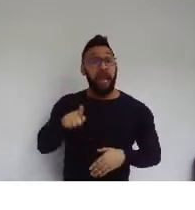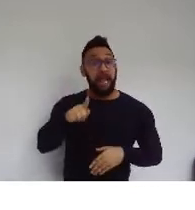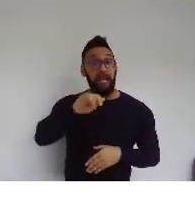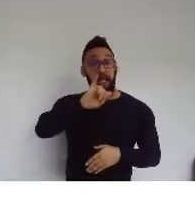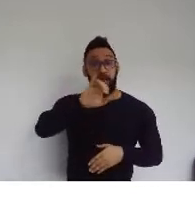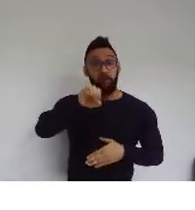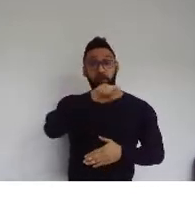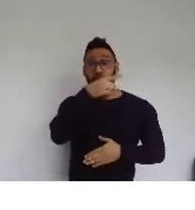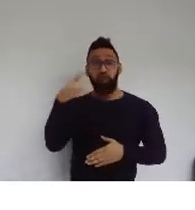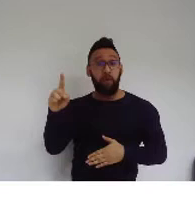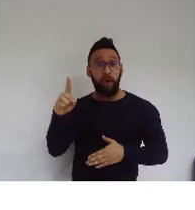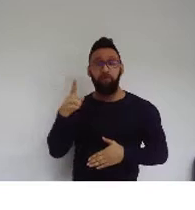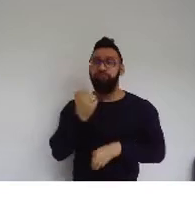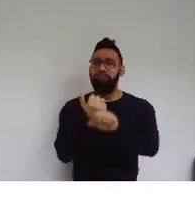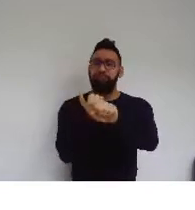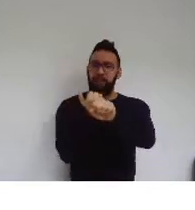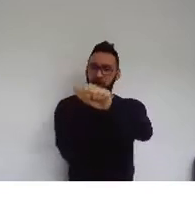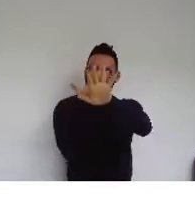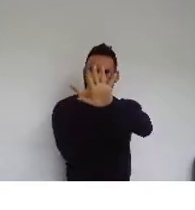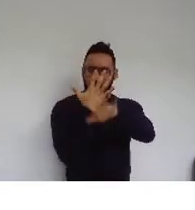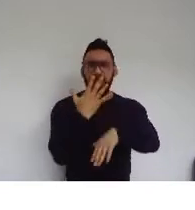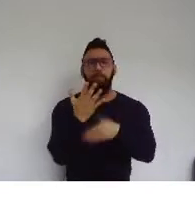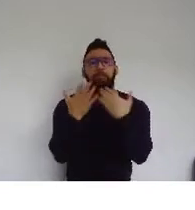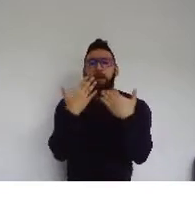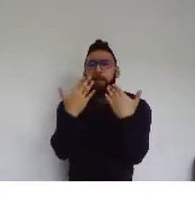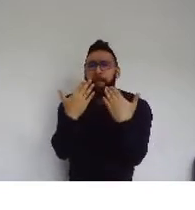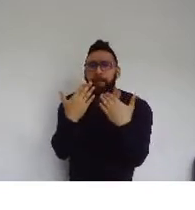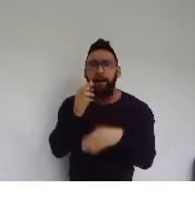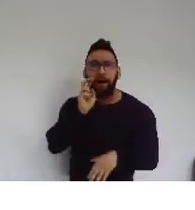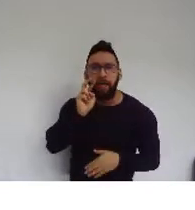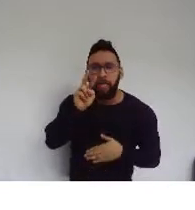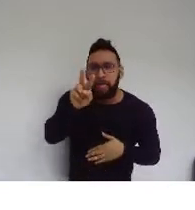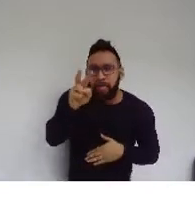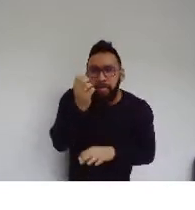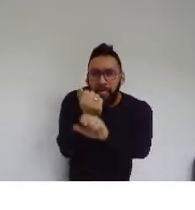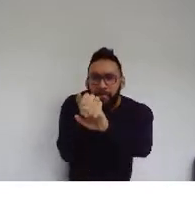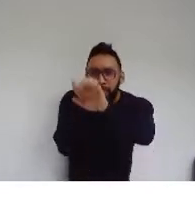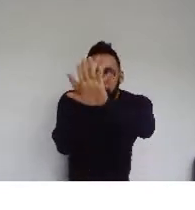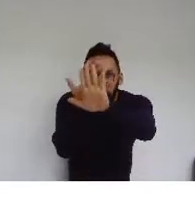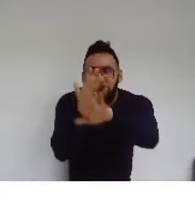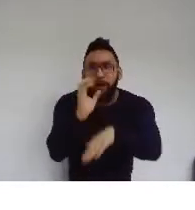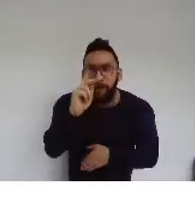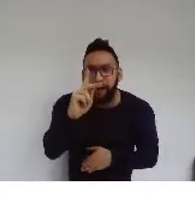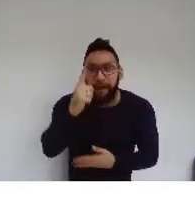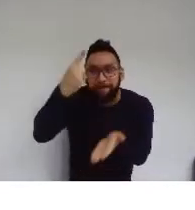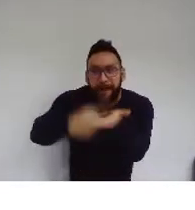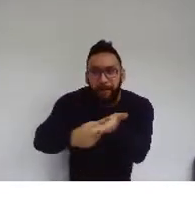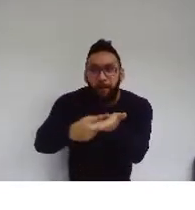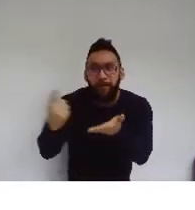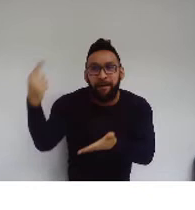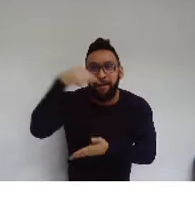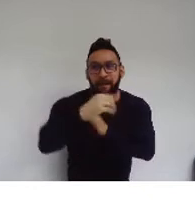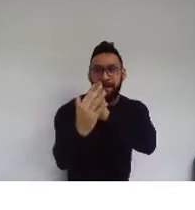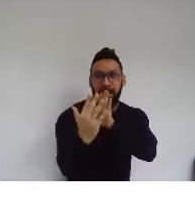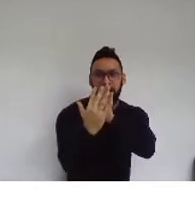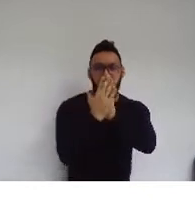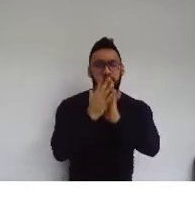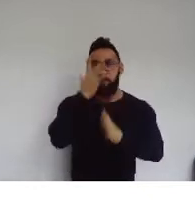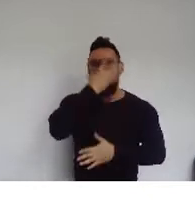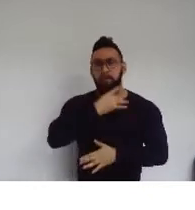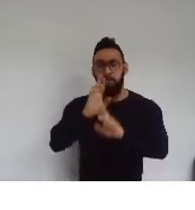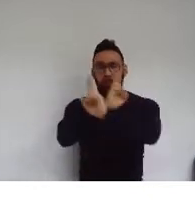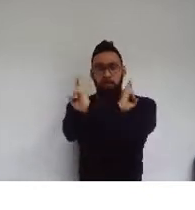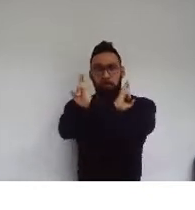como ineficiente. Porque você vê a pessoa online é uma coisa, aí quando chega é totalmente diferente do